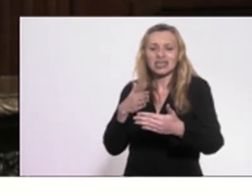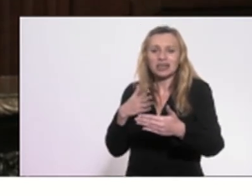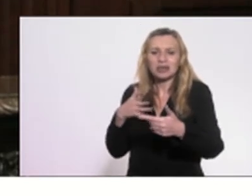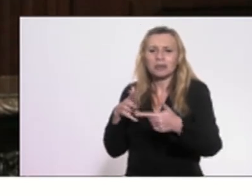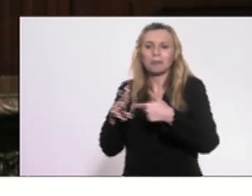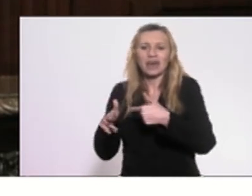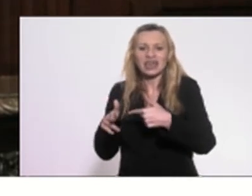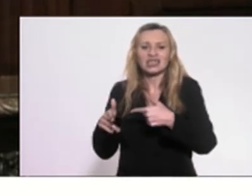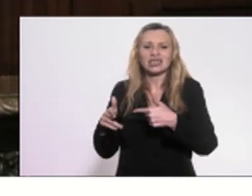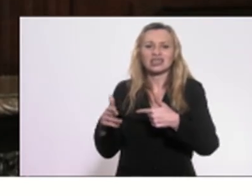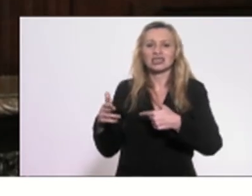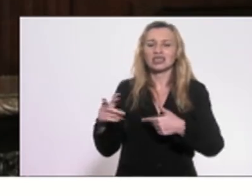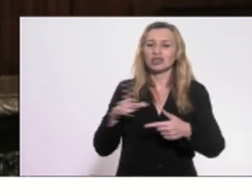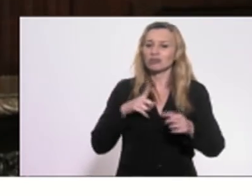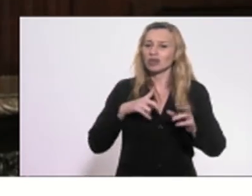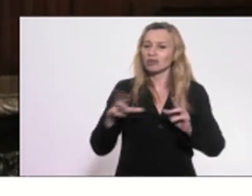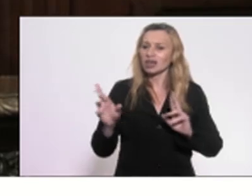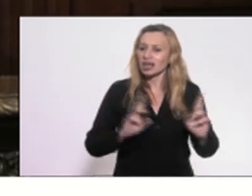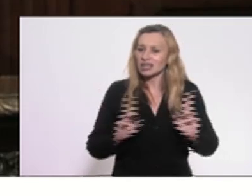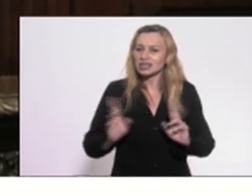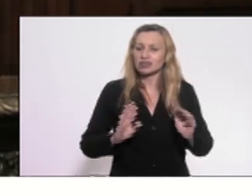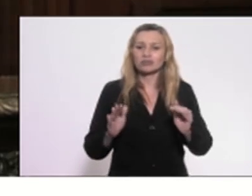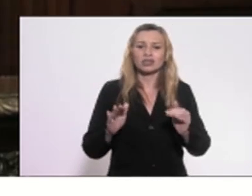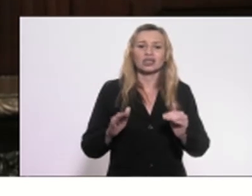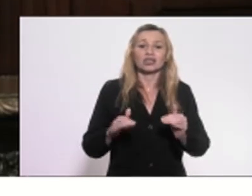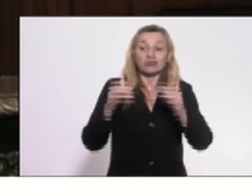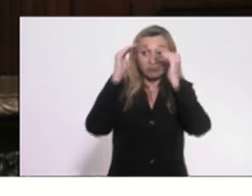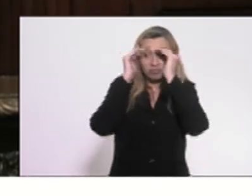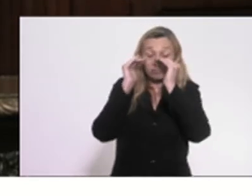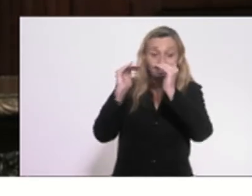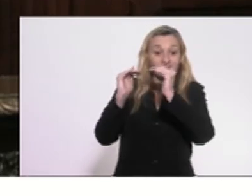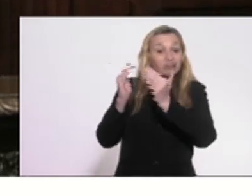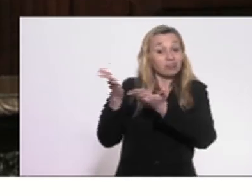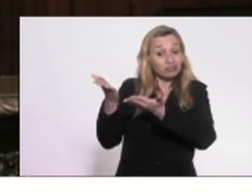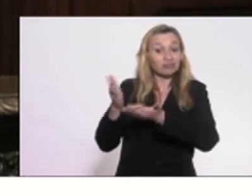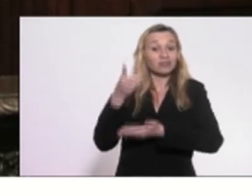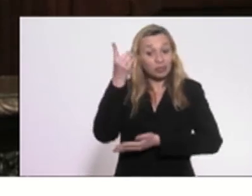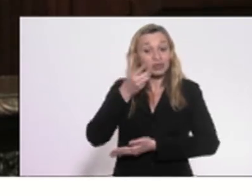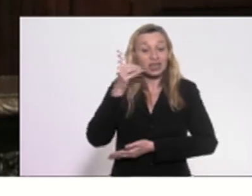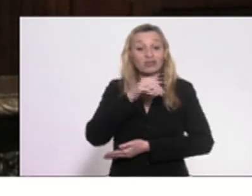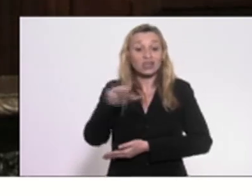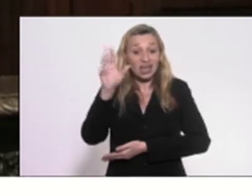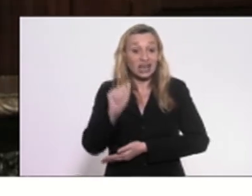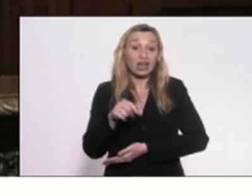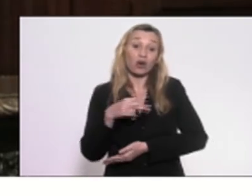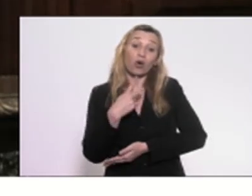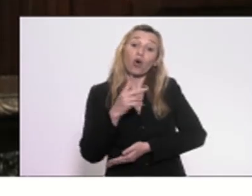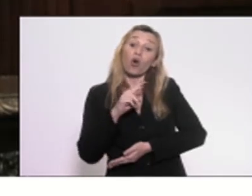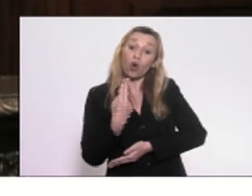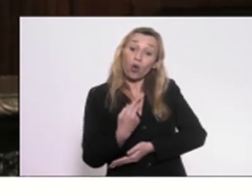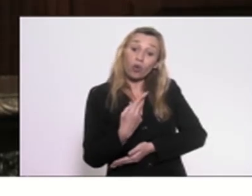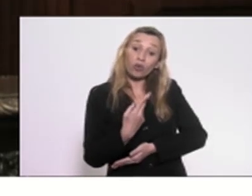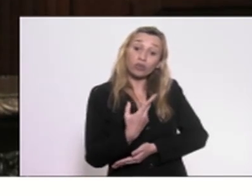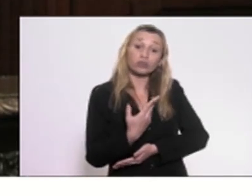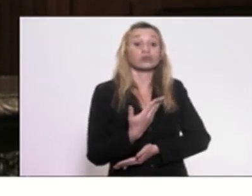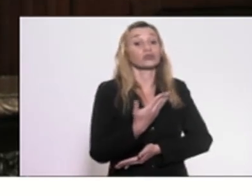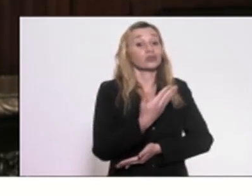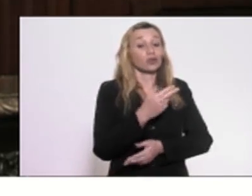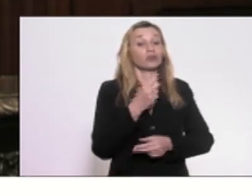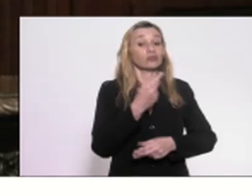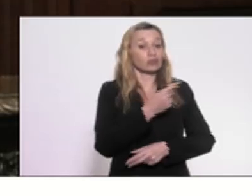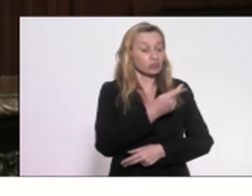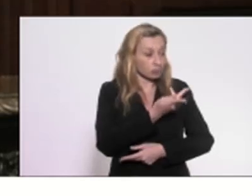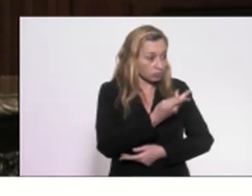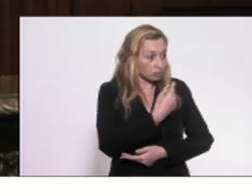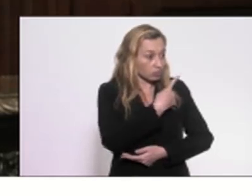uma relação respeitosa com o deputado Zaca, ou com Vossa Excelência, que também é do PSL,